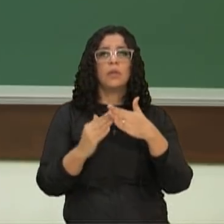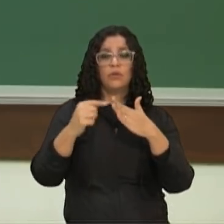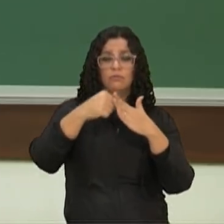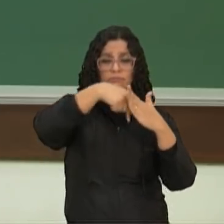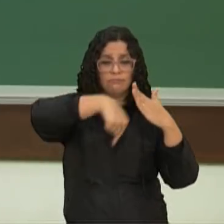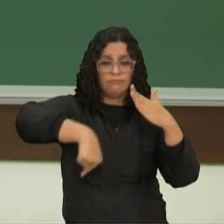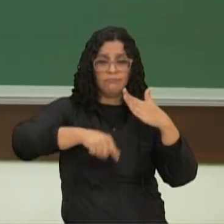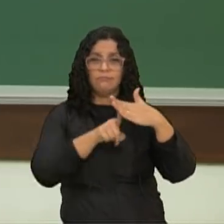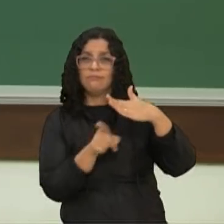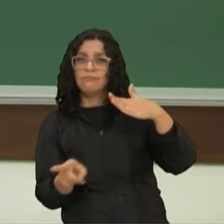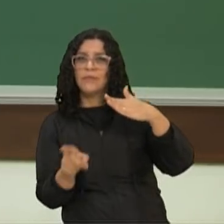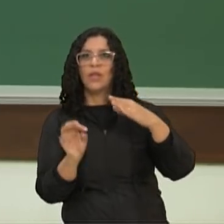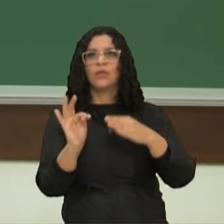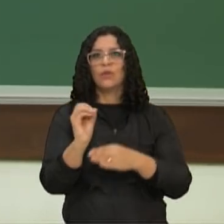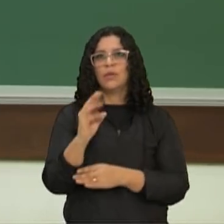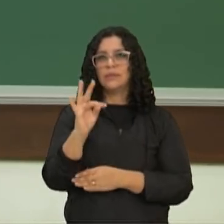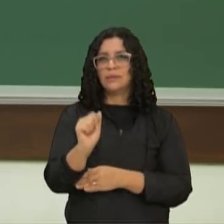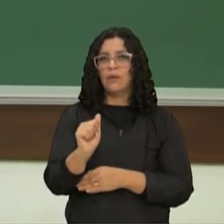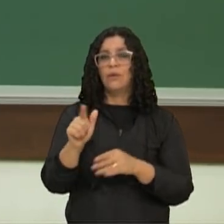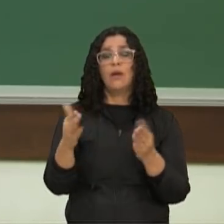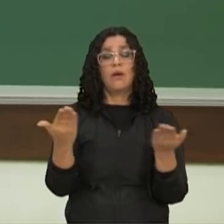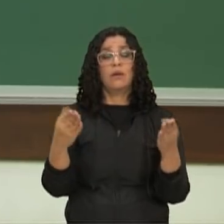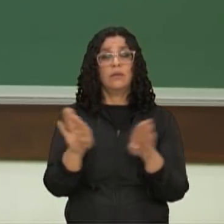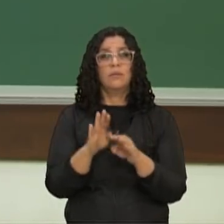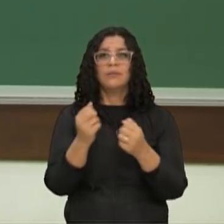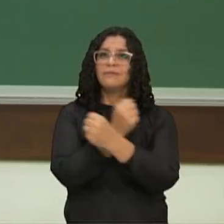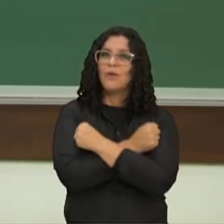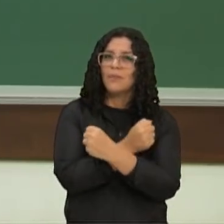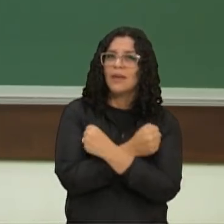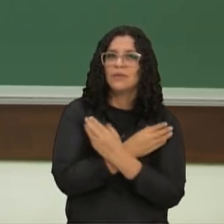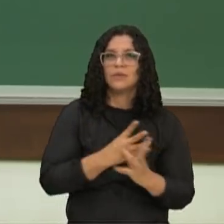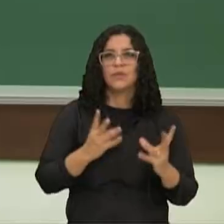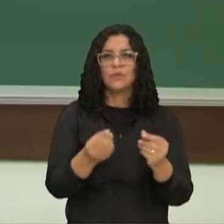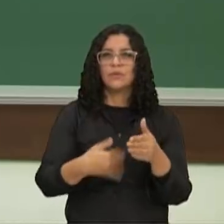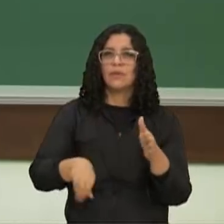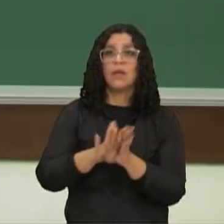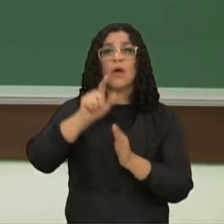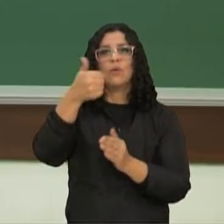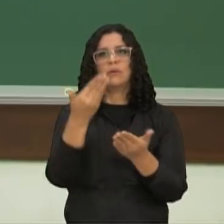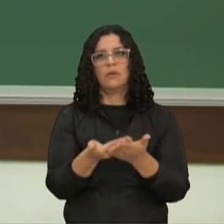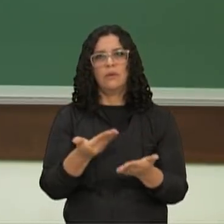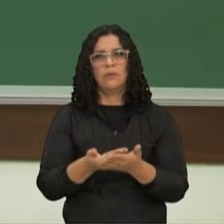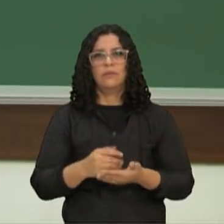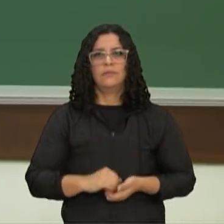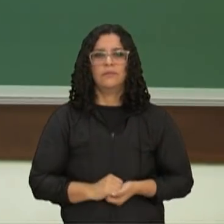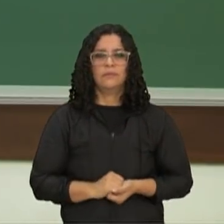total. Então, aqui me despeço de vocês, um grande abraço e até a próxima aula.